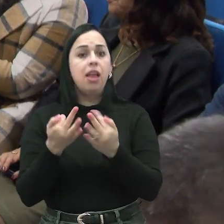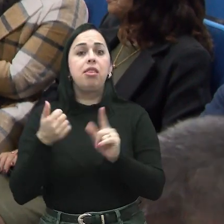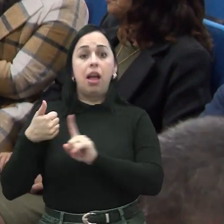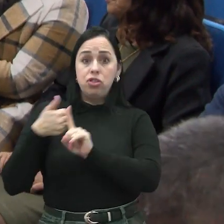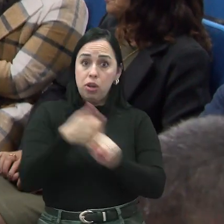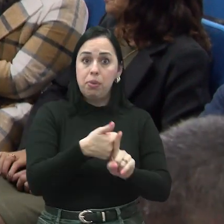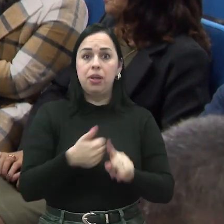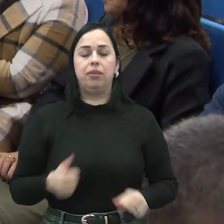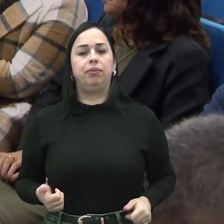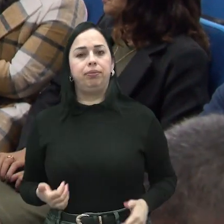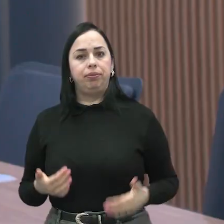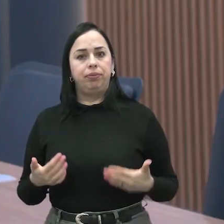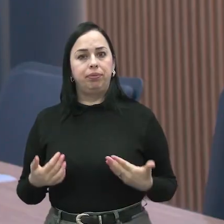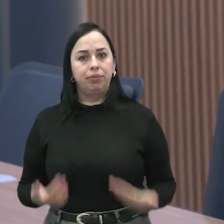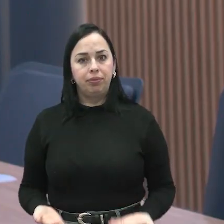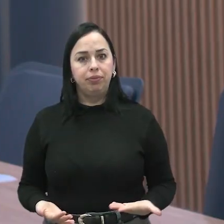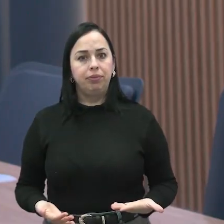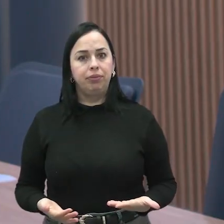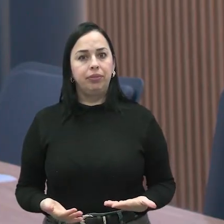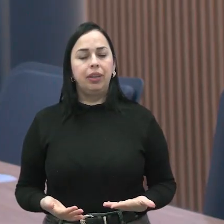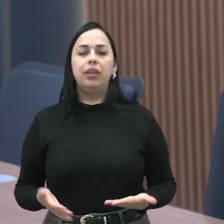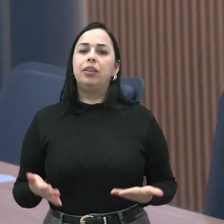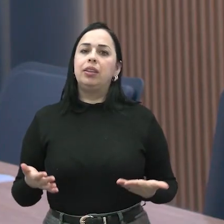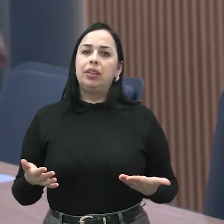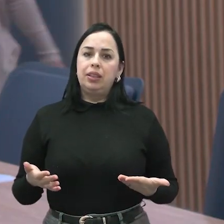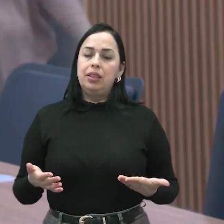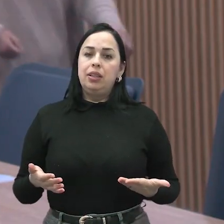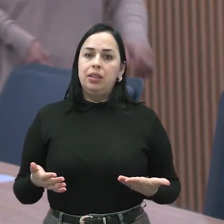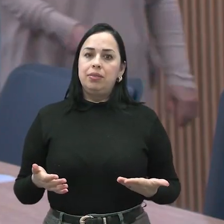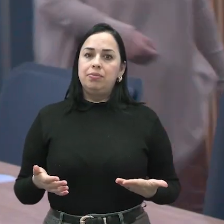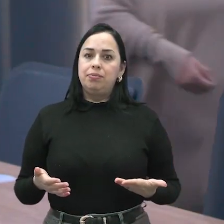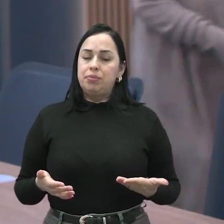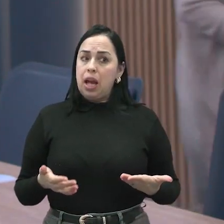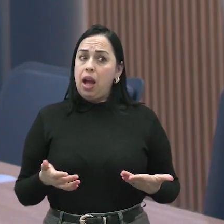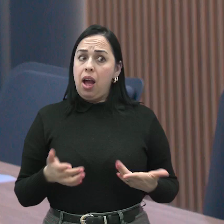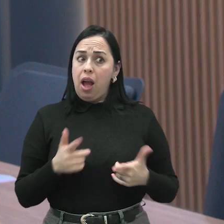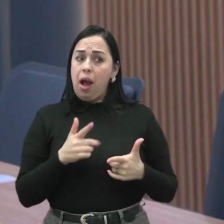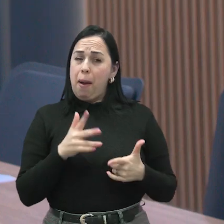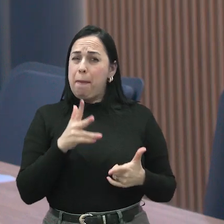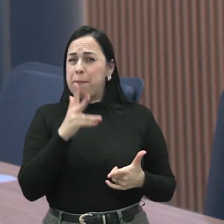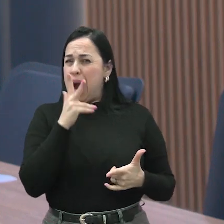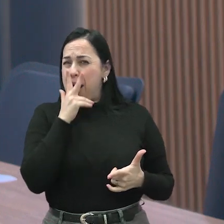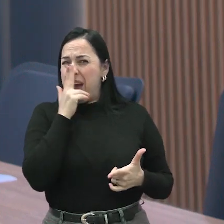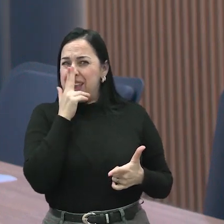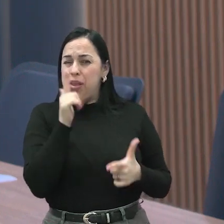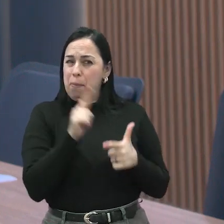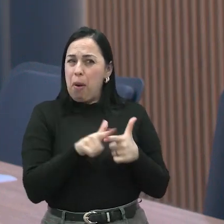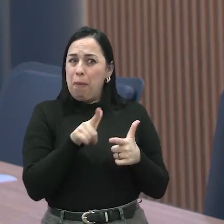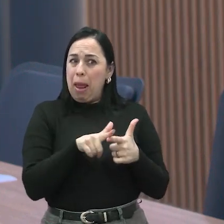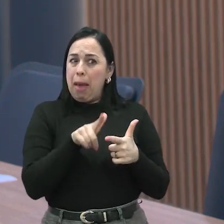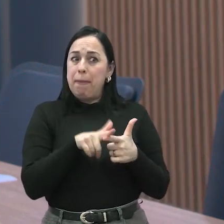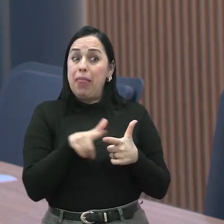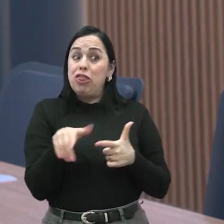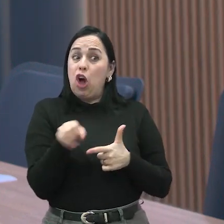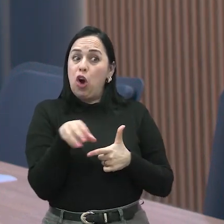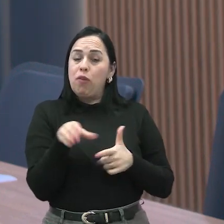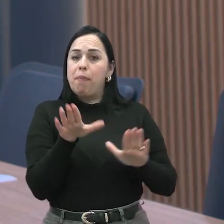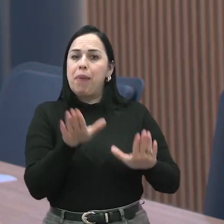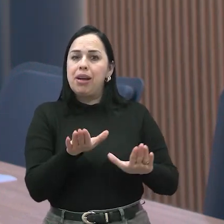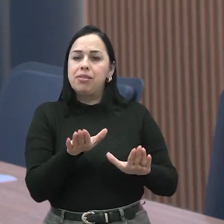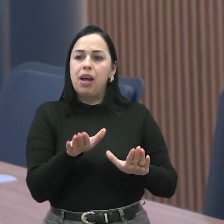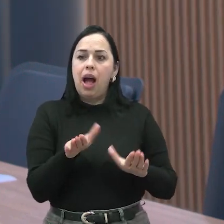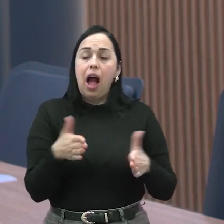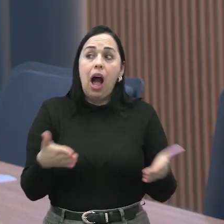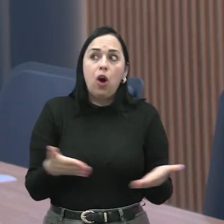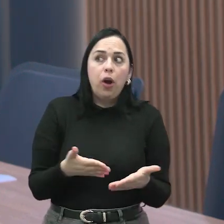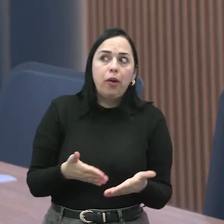do espectro autista. Esse é vamos dizer assim, é um problema relativamente novo, né? Porque faz pouco tempo que eles começaram